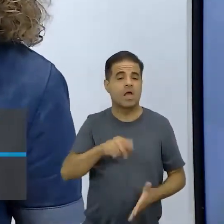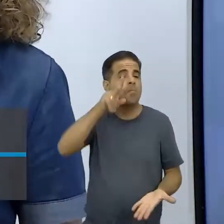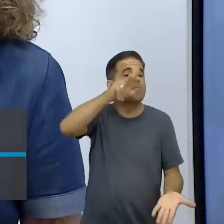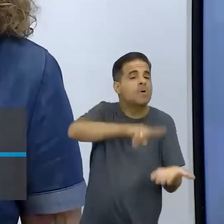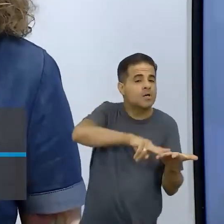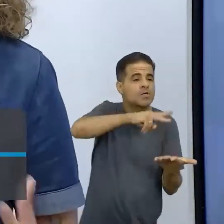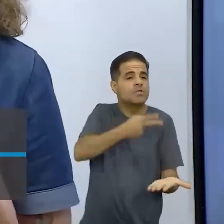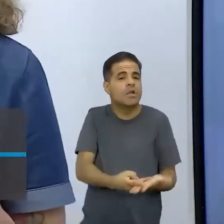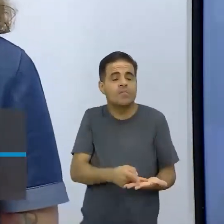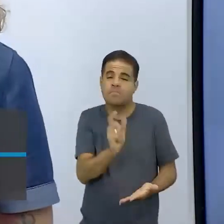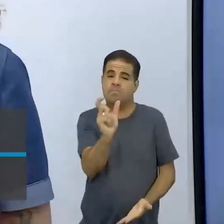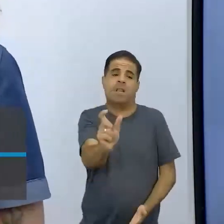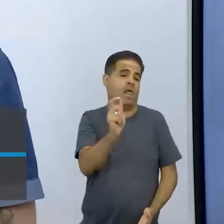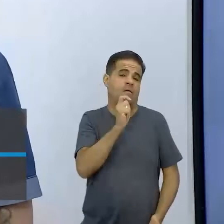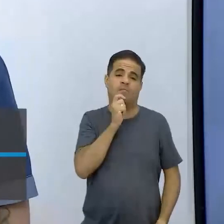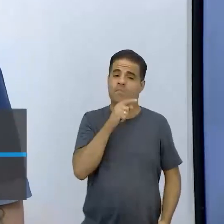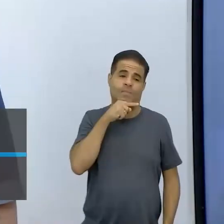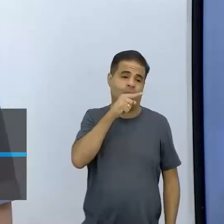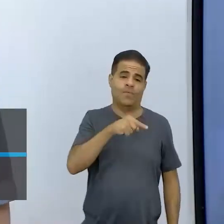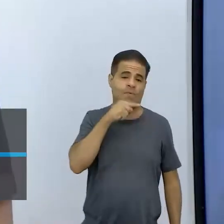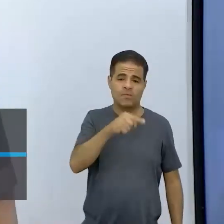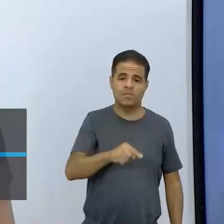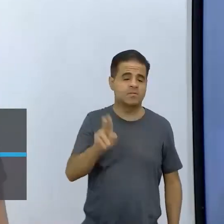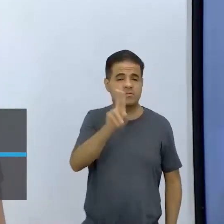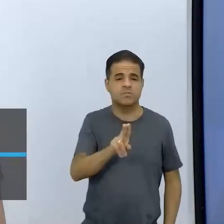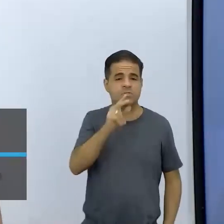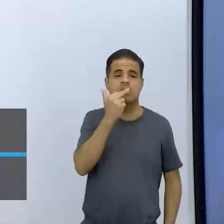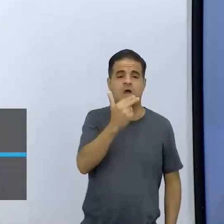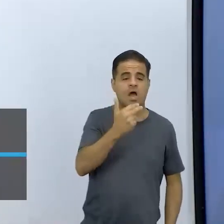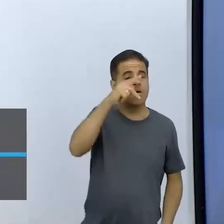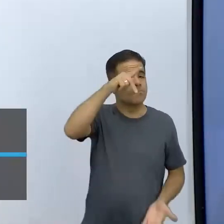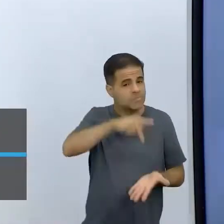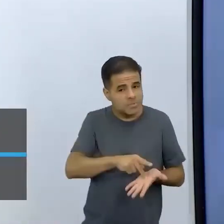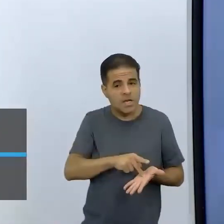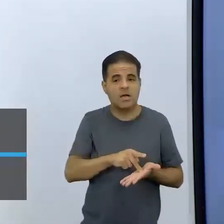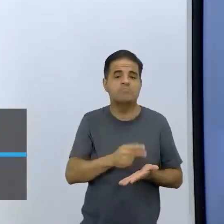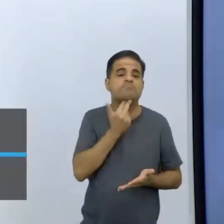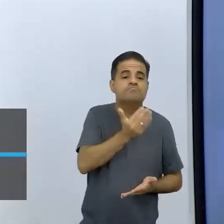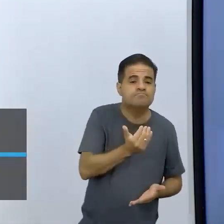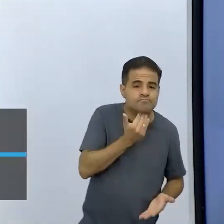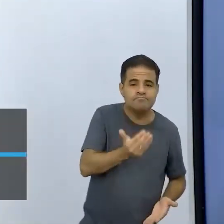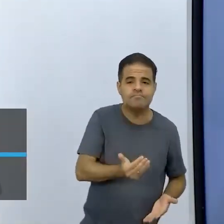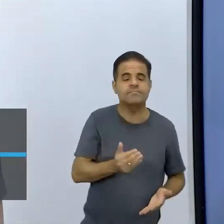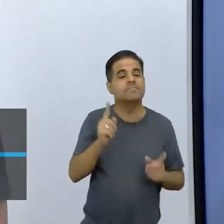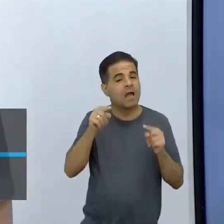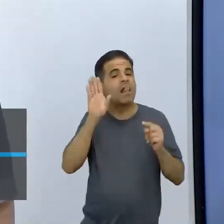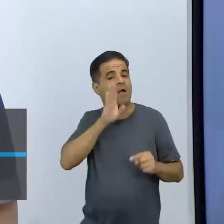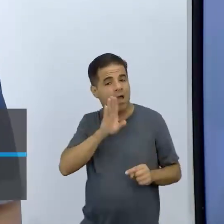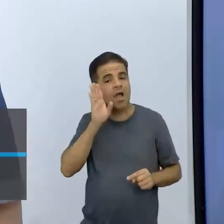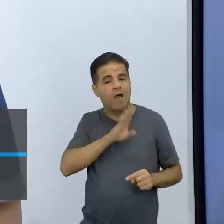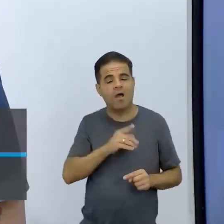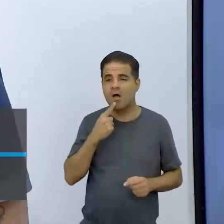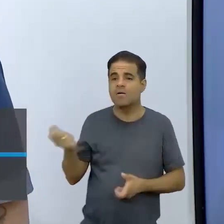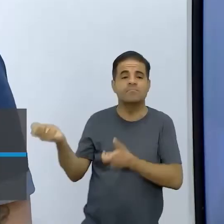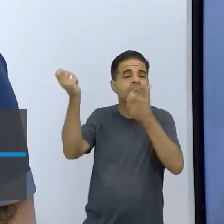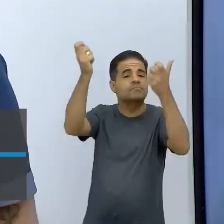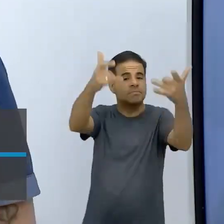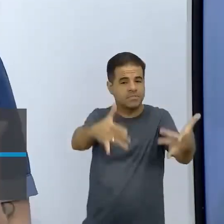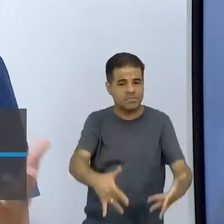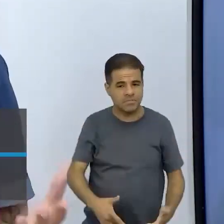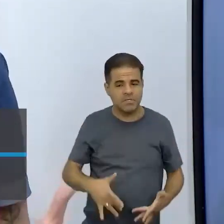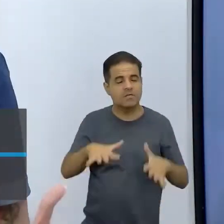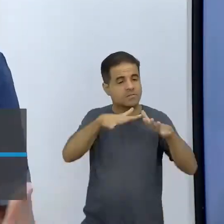tradução de uma palavra, então a gente continua utilizando no idioma original dela. E é legal que ele também diz a questão aí